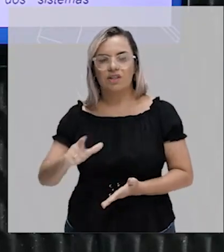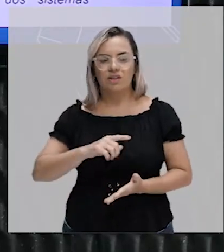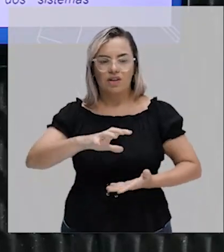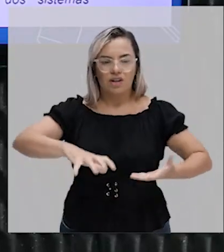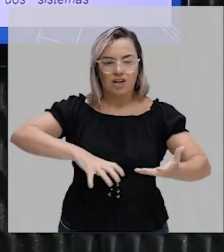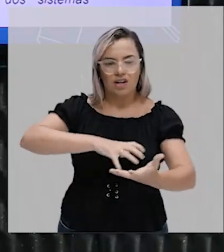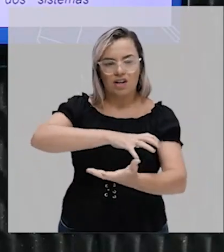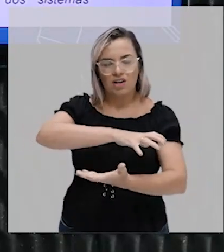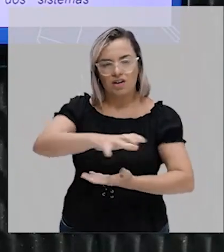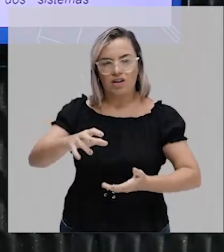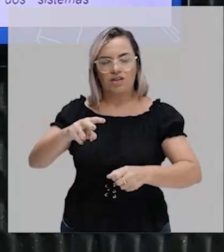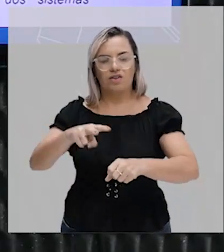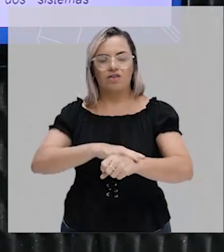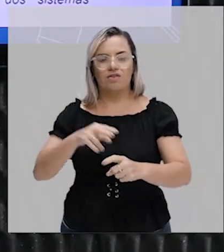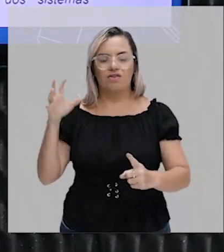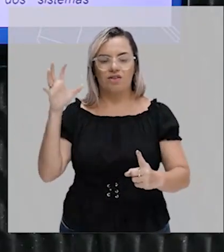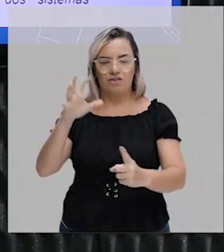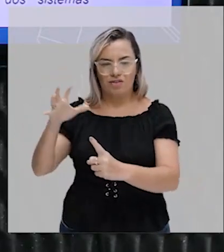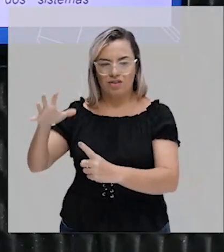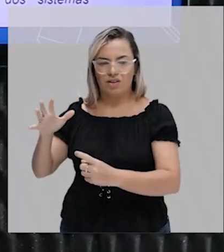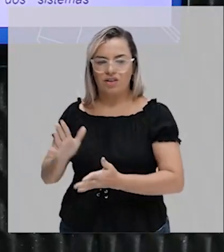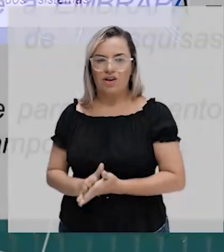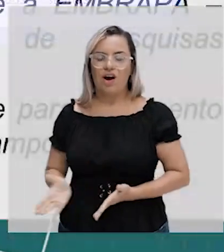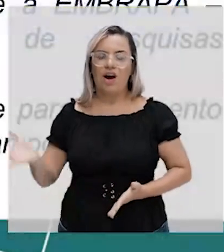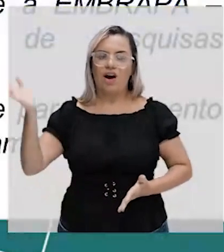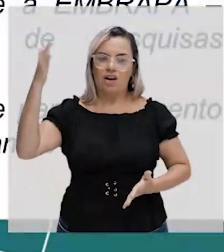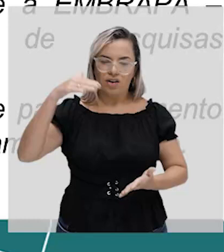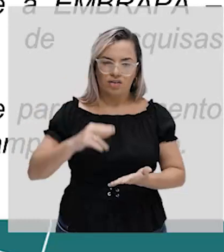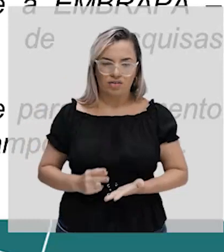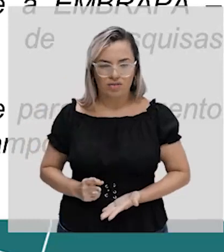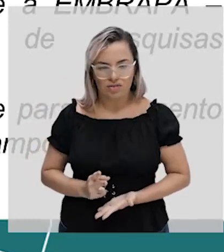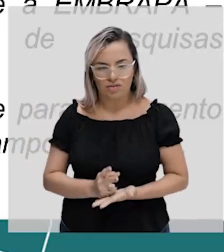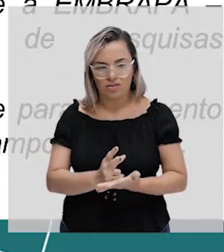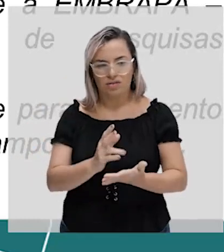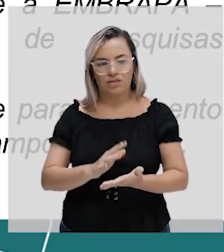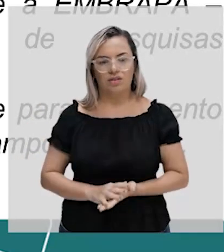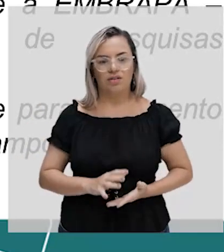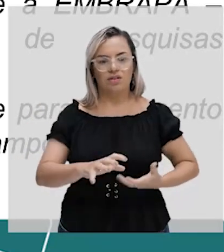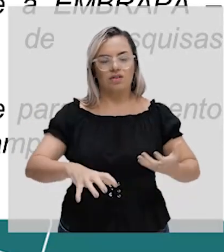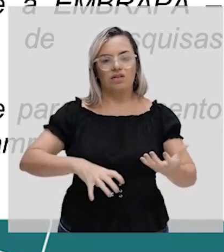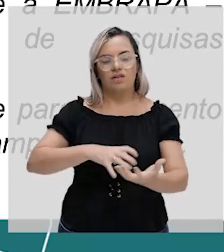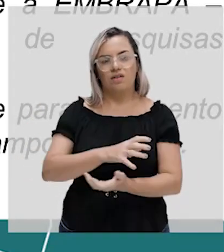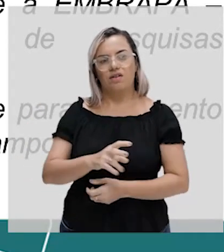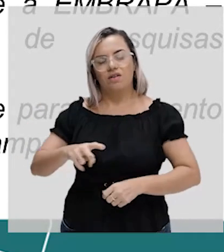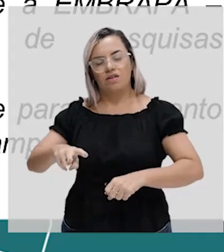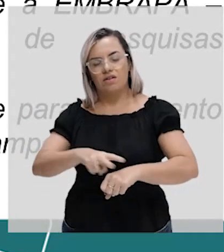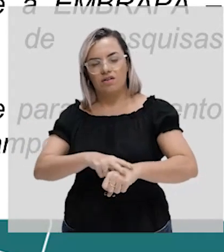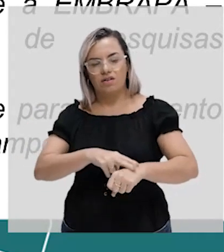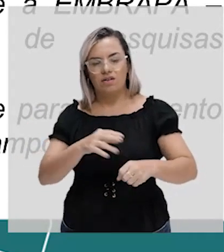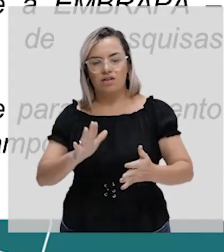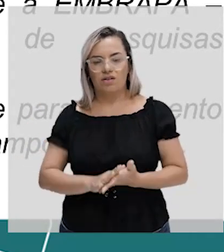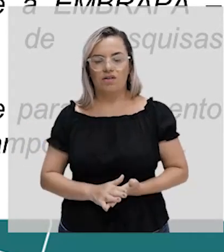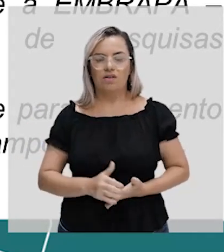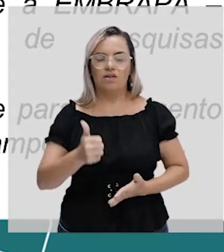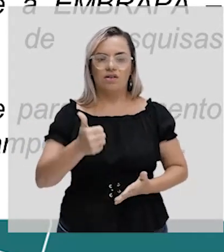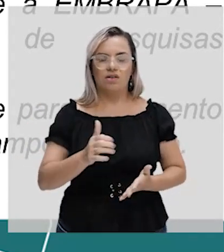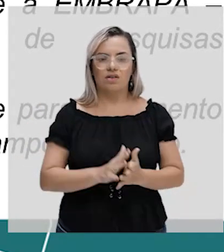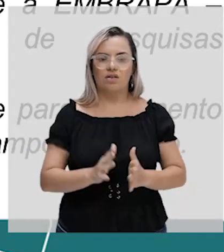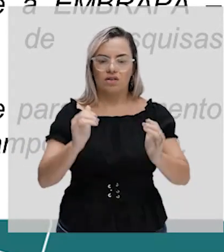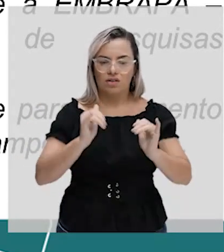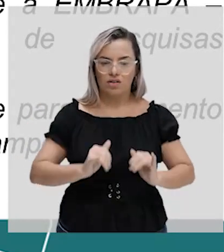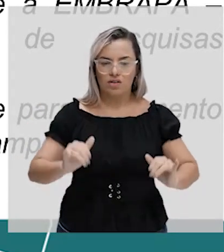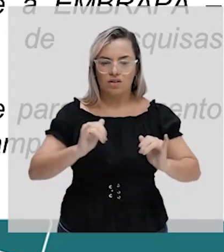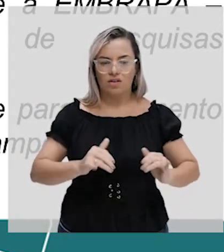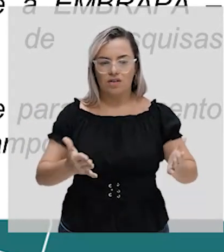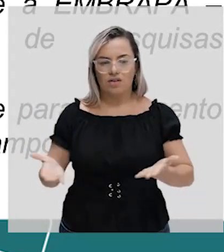Verde. Bacana, né? Vamos evoluir agora falando sobre a Revolução Verde no Brasil. Galera, primeira coisa que eu te digo, a Revolução Verde ela vai